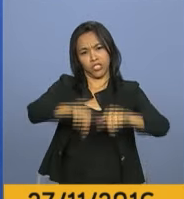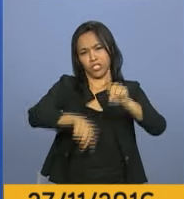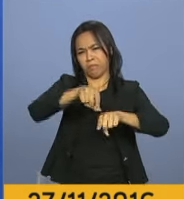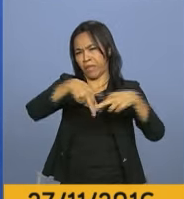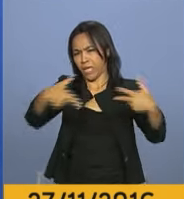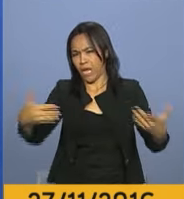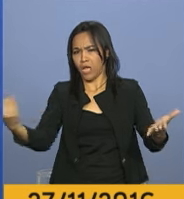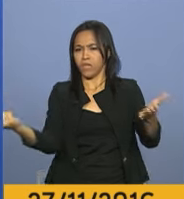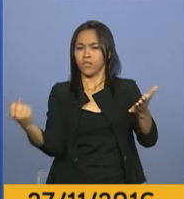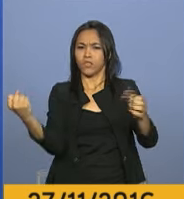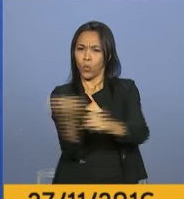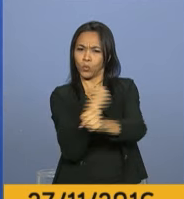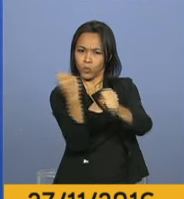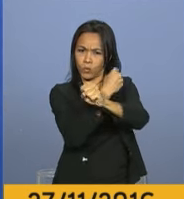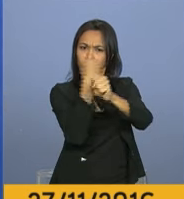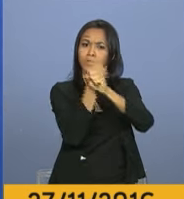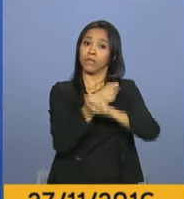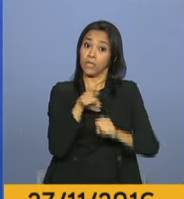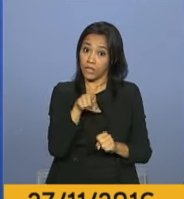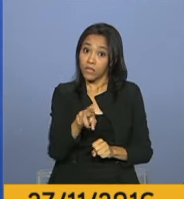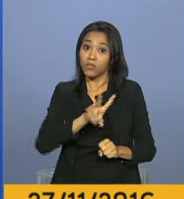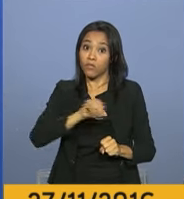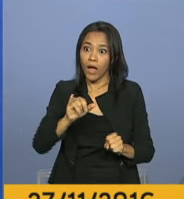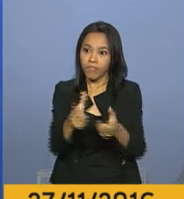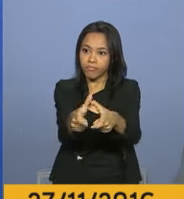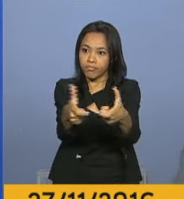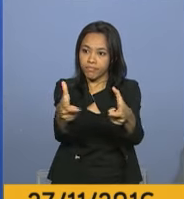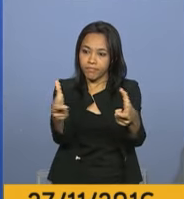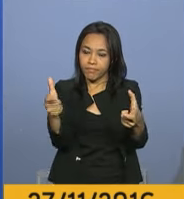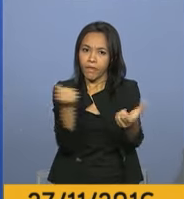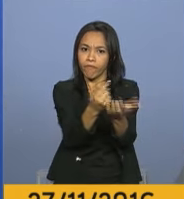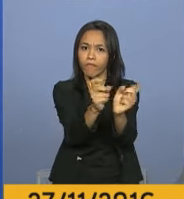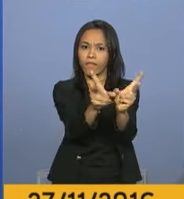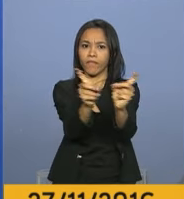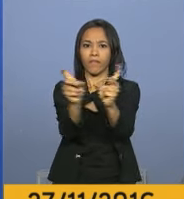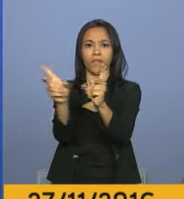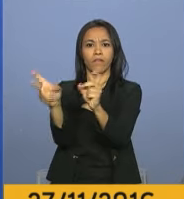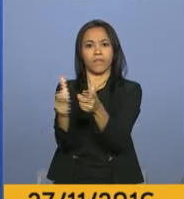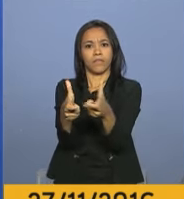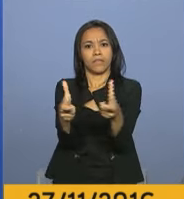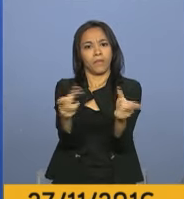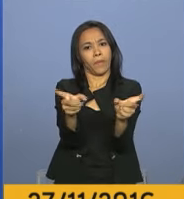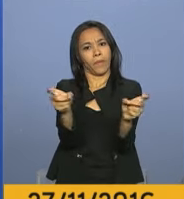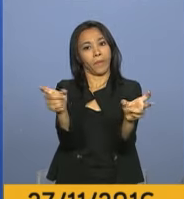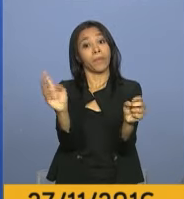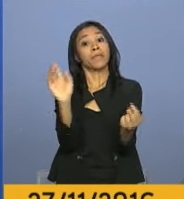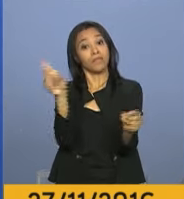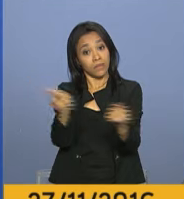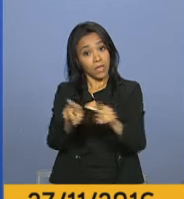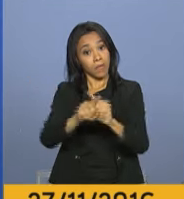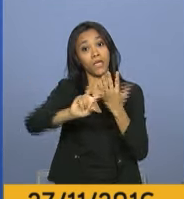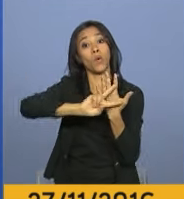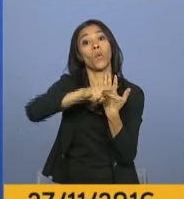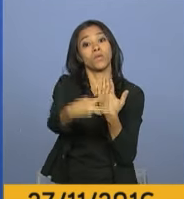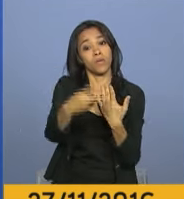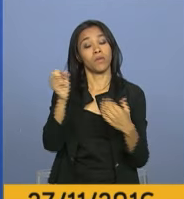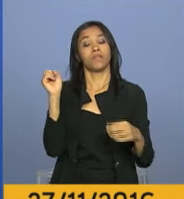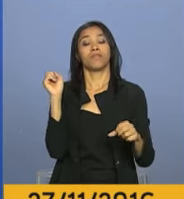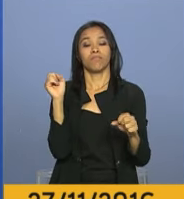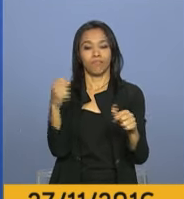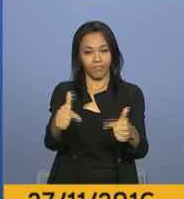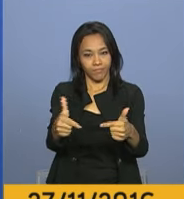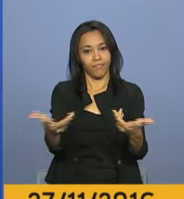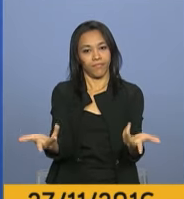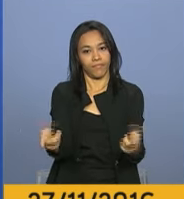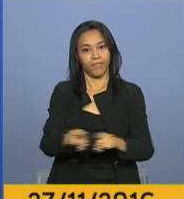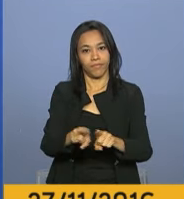isto vai aumentar enormemente a produção desses materiais e, em consequência, também o emprego. Por outro lado,